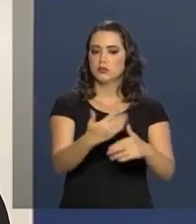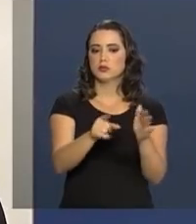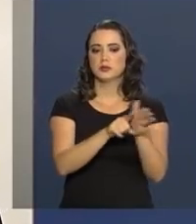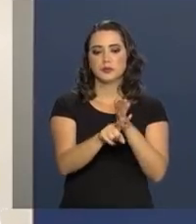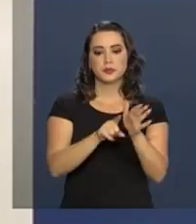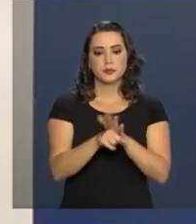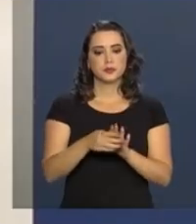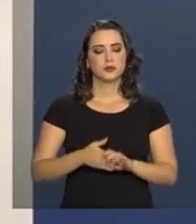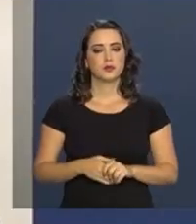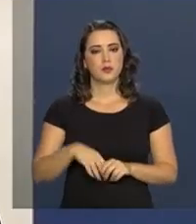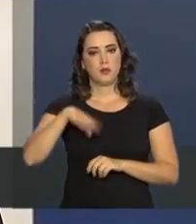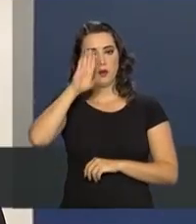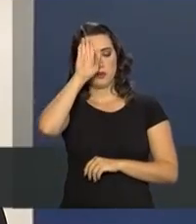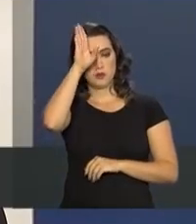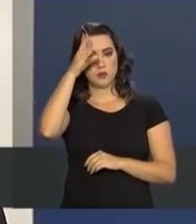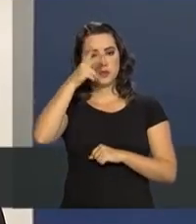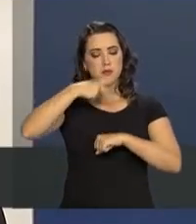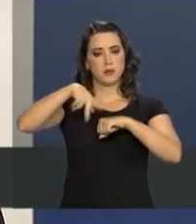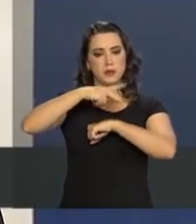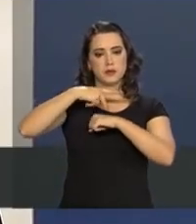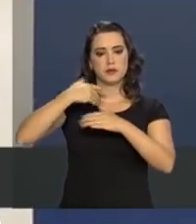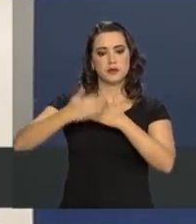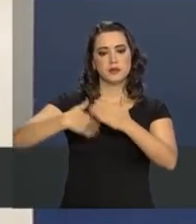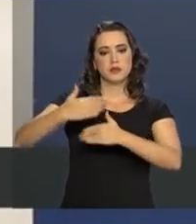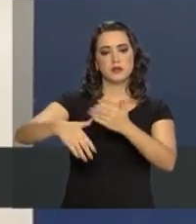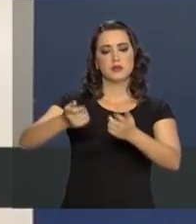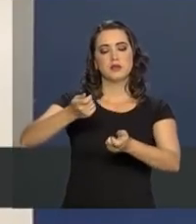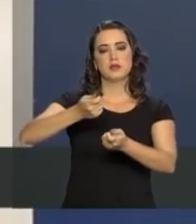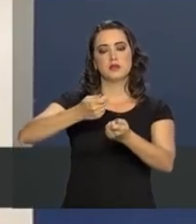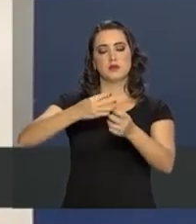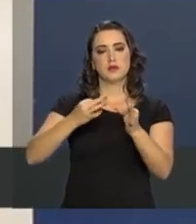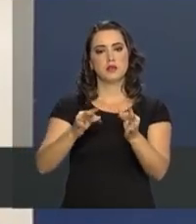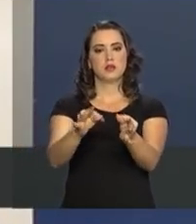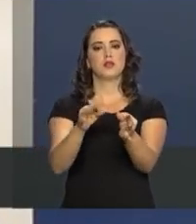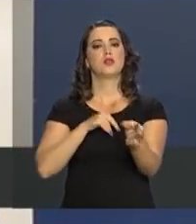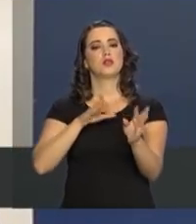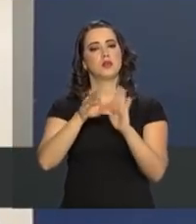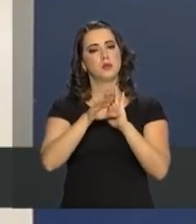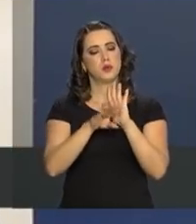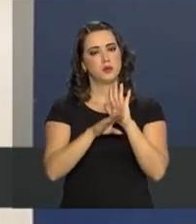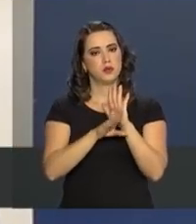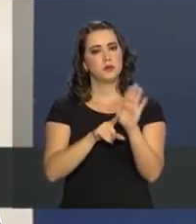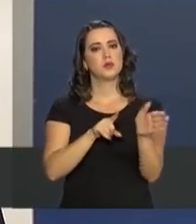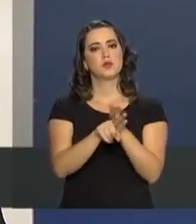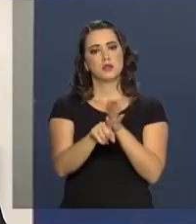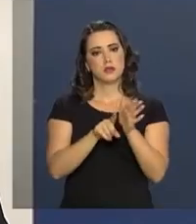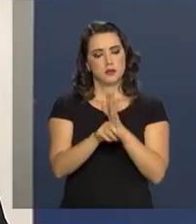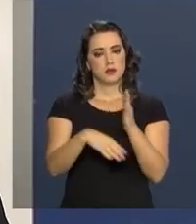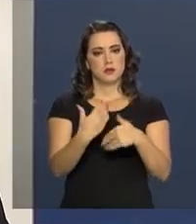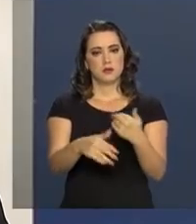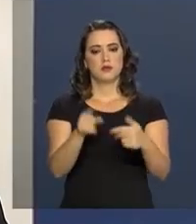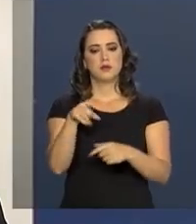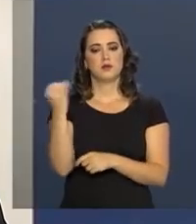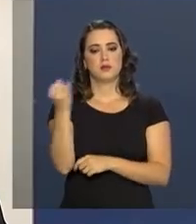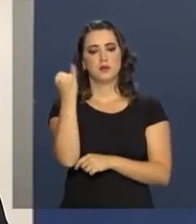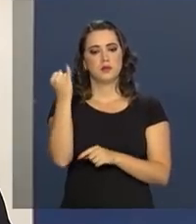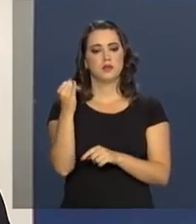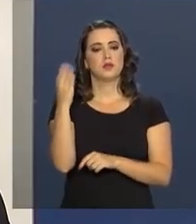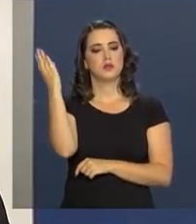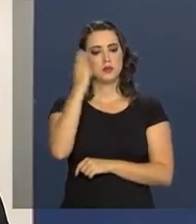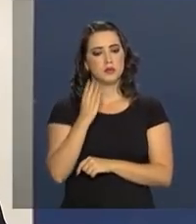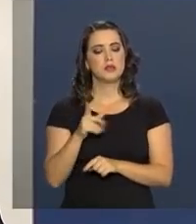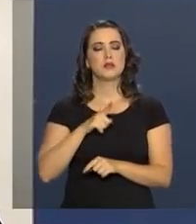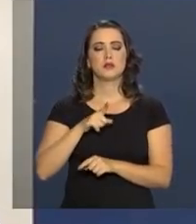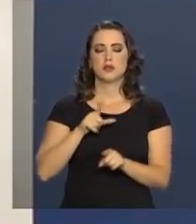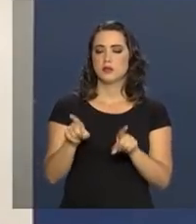desenvolvimento. Os principais países que têm desenvolvimento tecnológico têm programas de apoio à pesquisa e desenvolvimento. É importante que o Brasil também tenha.